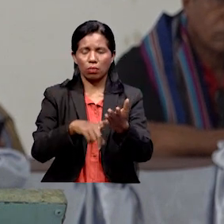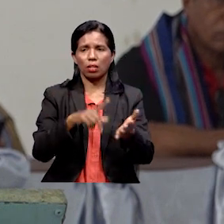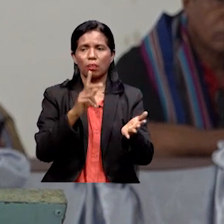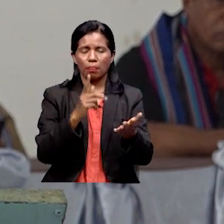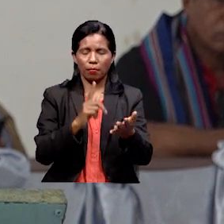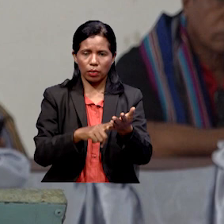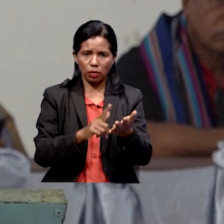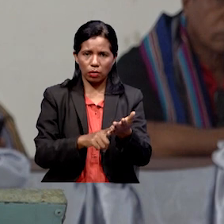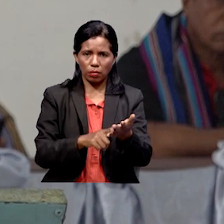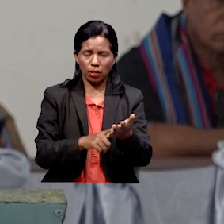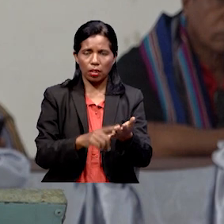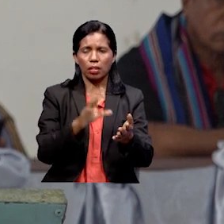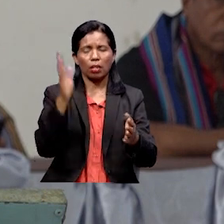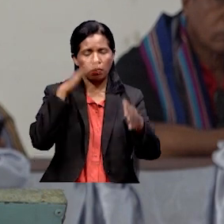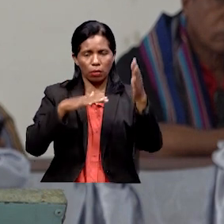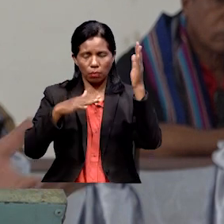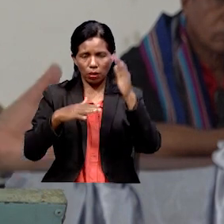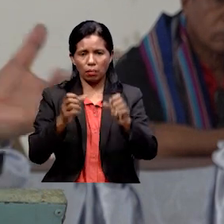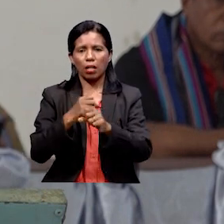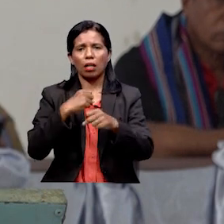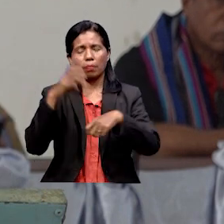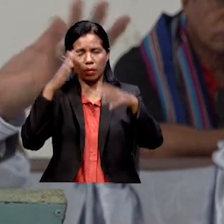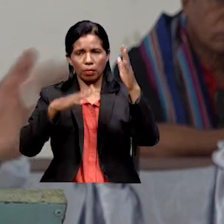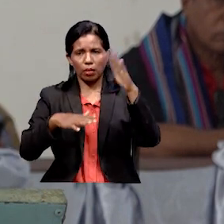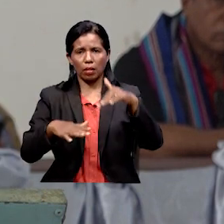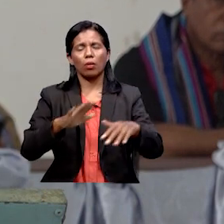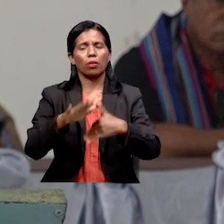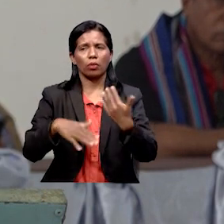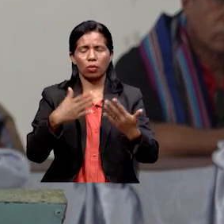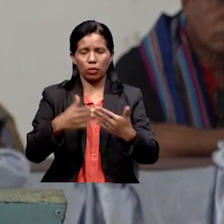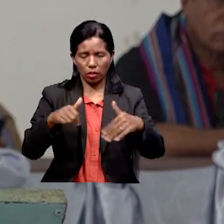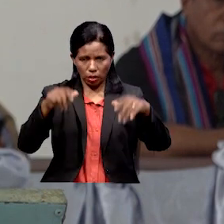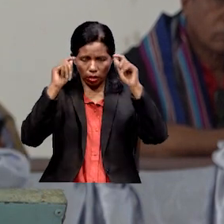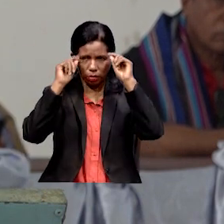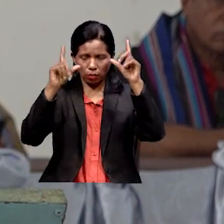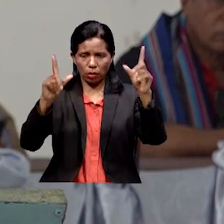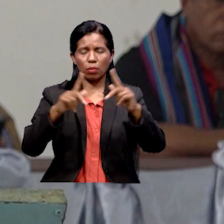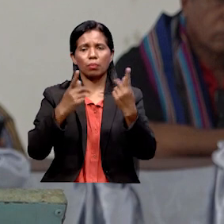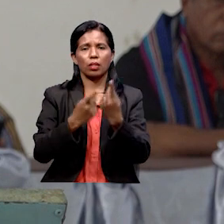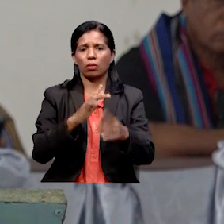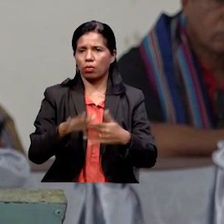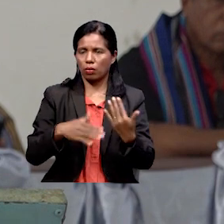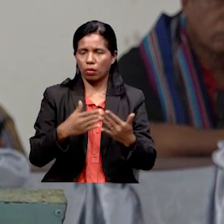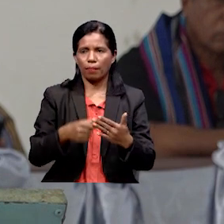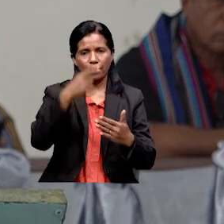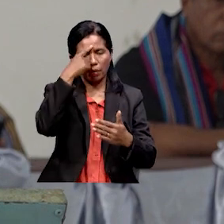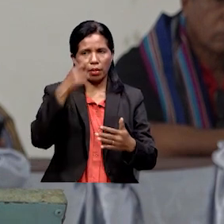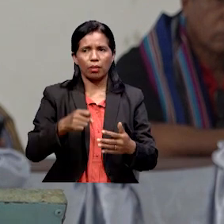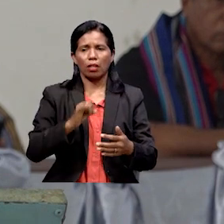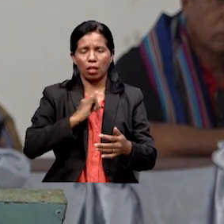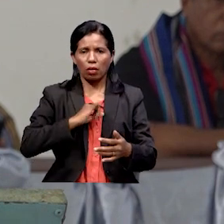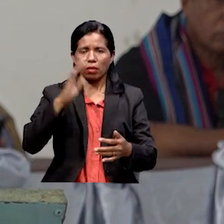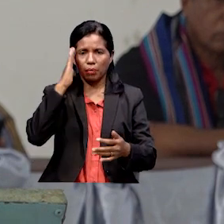elabora plano, sare problema, edifica problemas. Problema o Totunia, território toma, empresário Totunia. Tamo né, a ONU